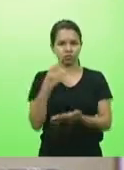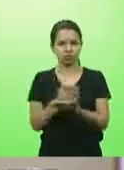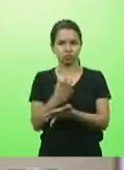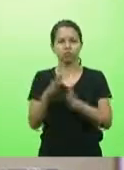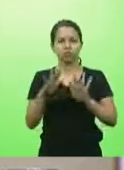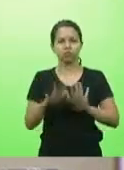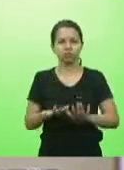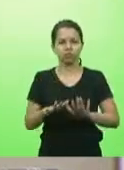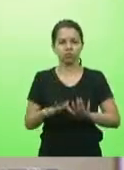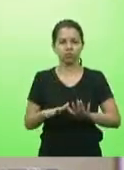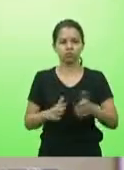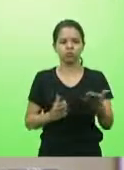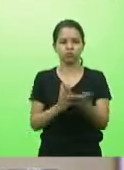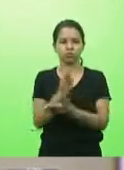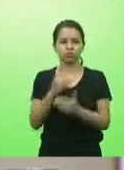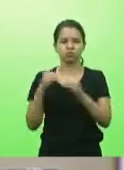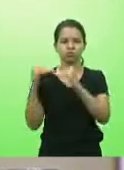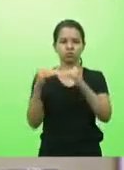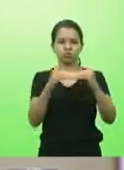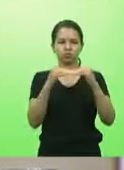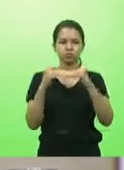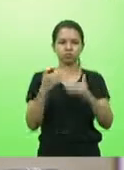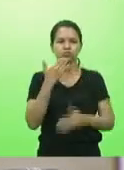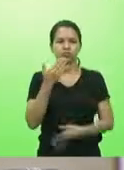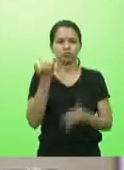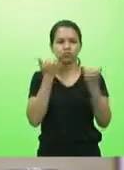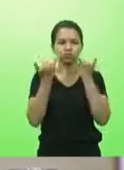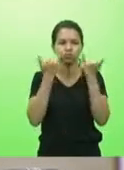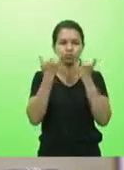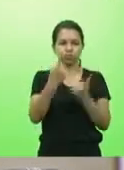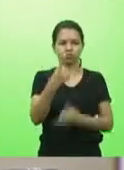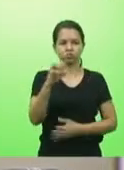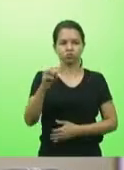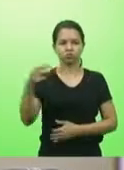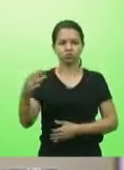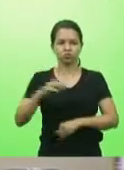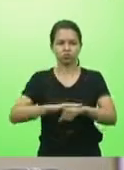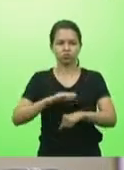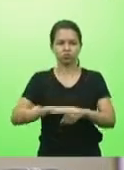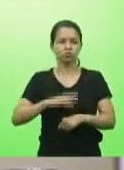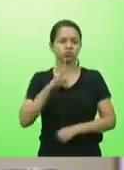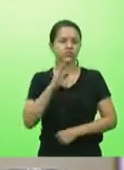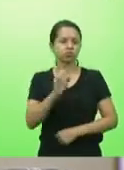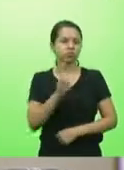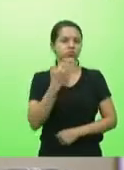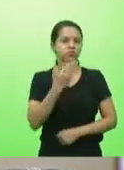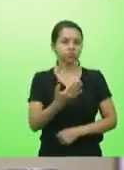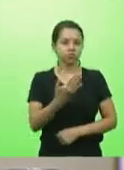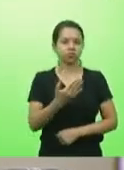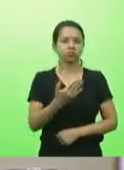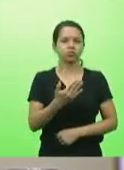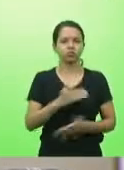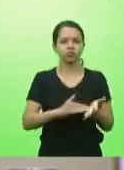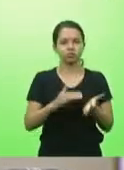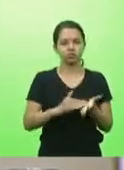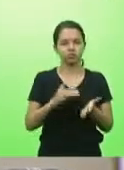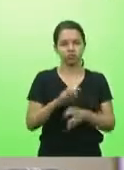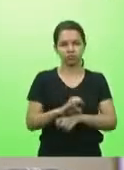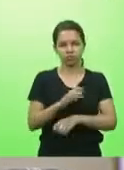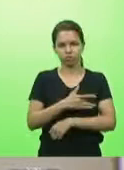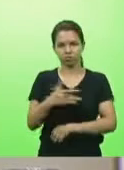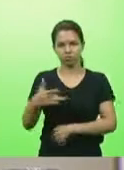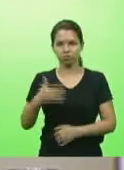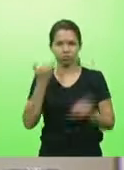encontra aprovado por unanimidade pedido de informação 103 autor deputado Bruno Souza solicitando ao secretário do estado da saúde informações